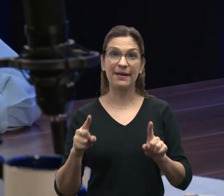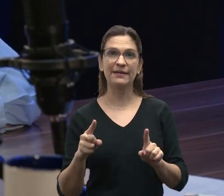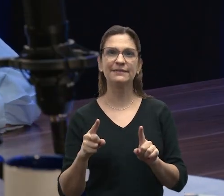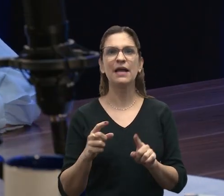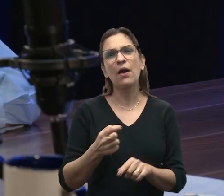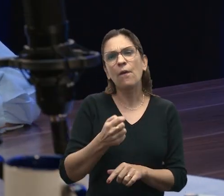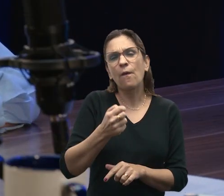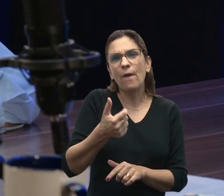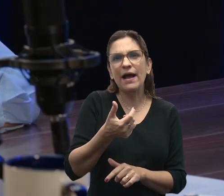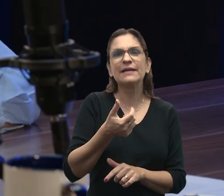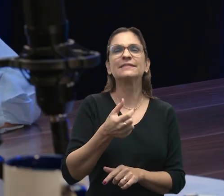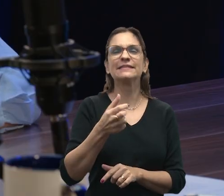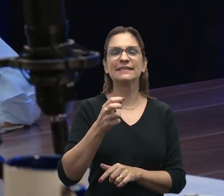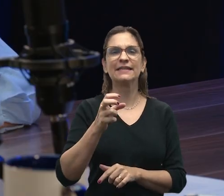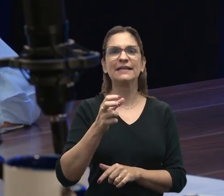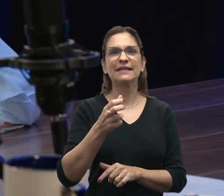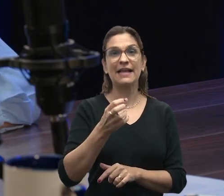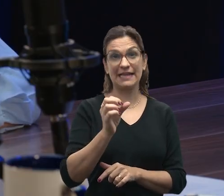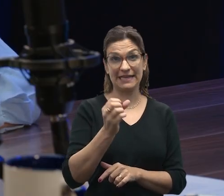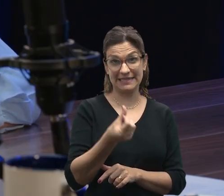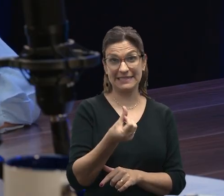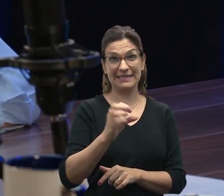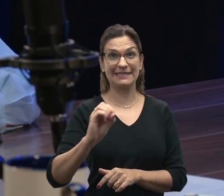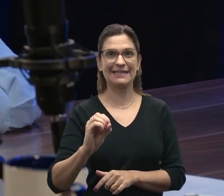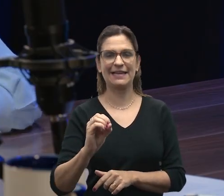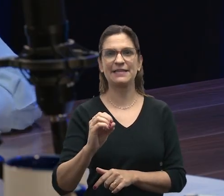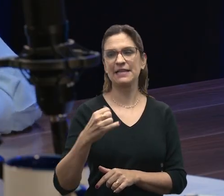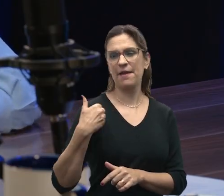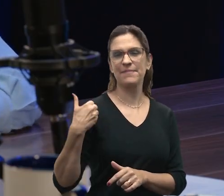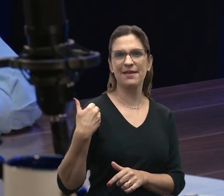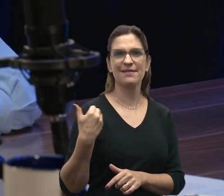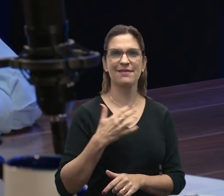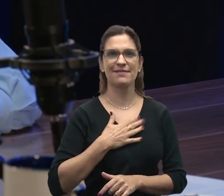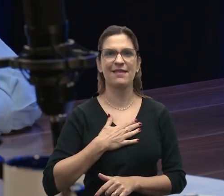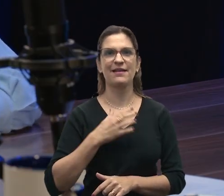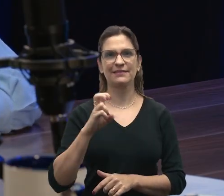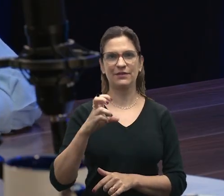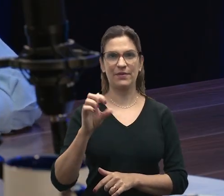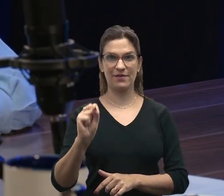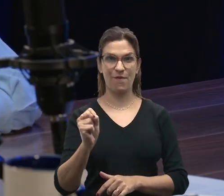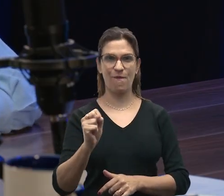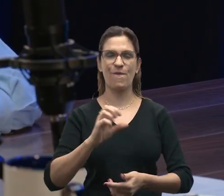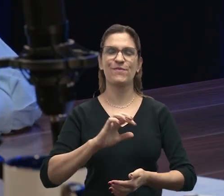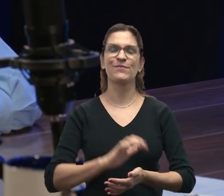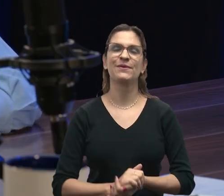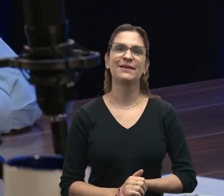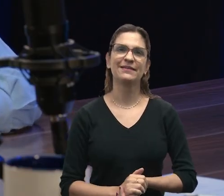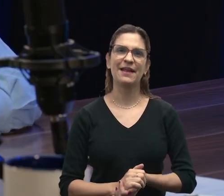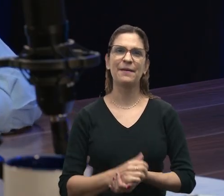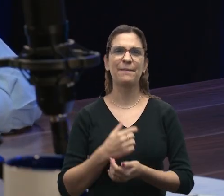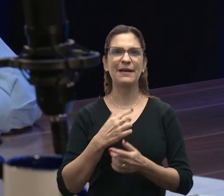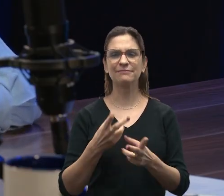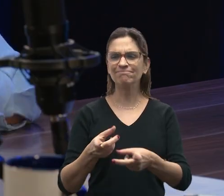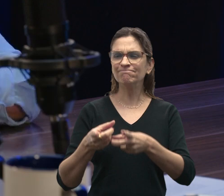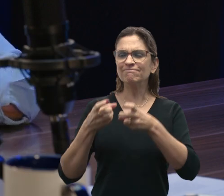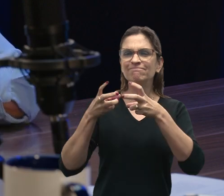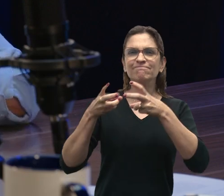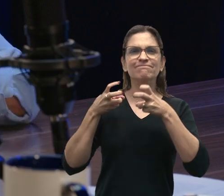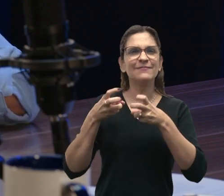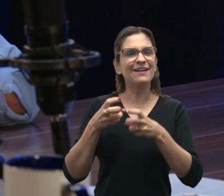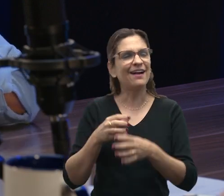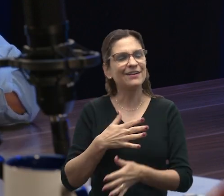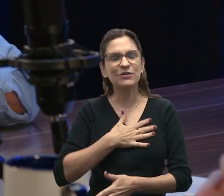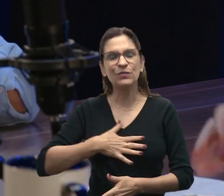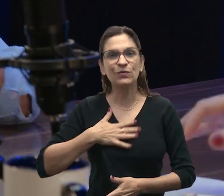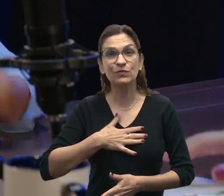quase de 60 anos, eu tenho 58 anos. E eu sempre fui muito atraída pela atividade política, né? Muito